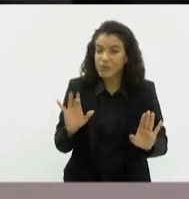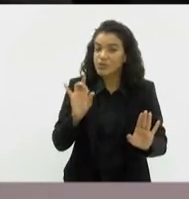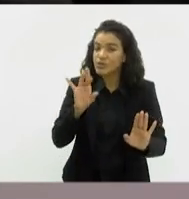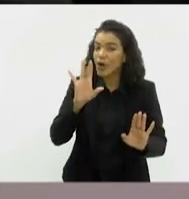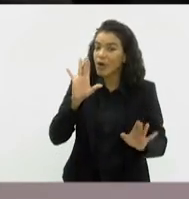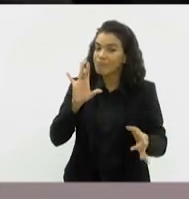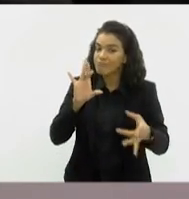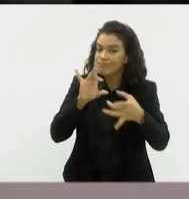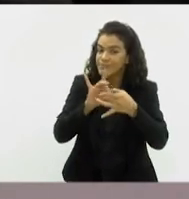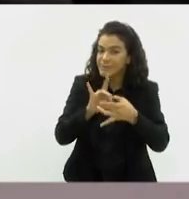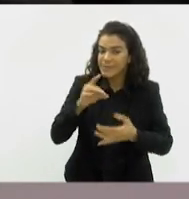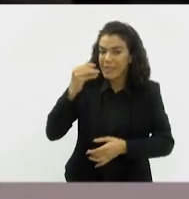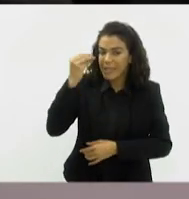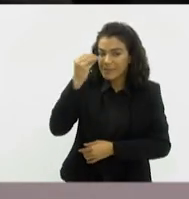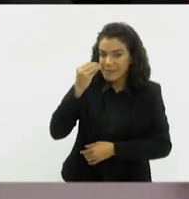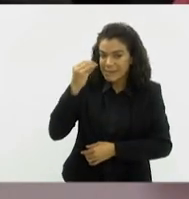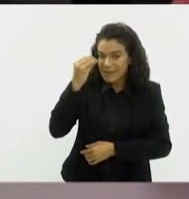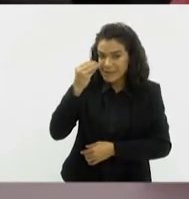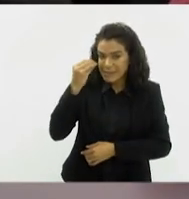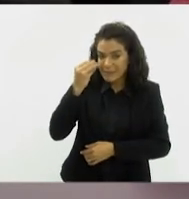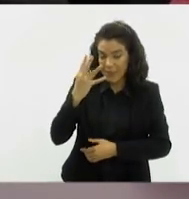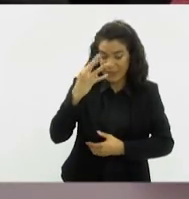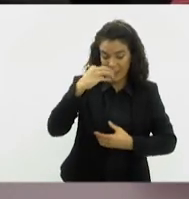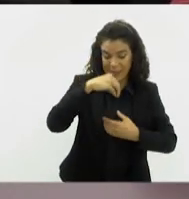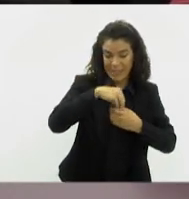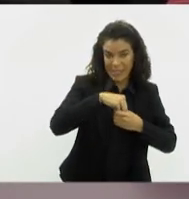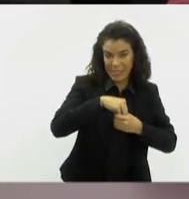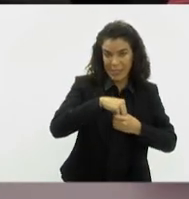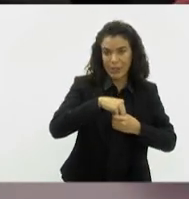da experiência interna dentro